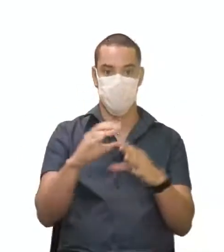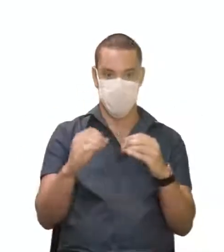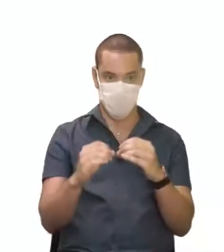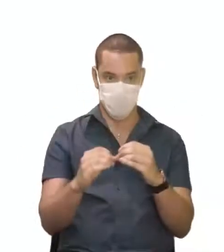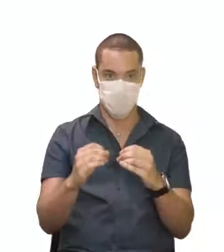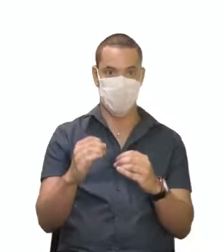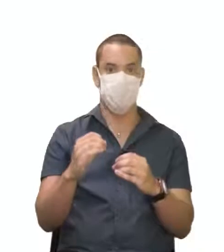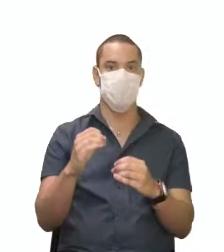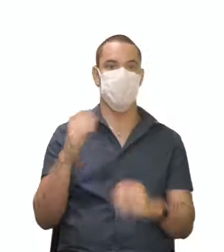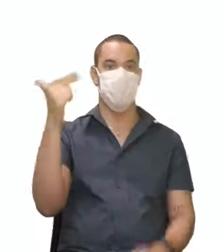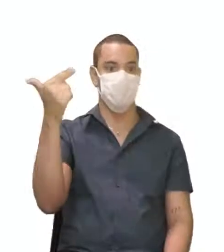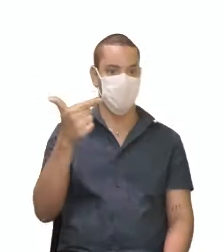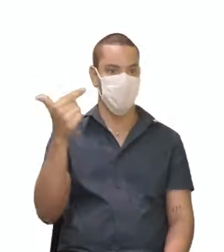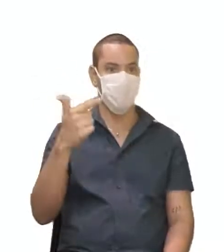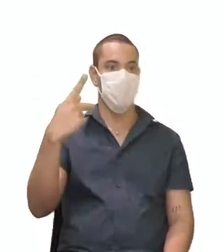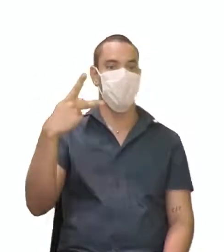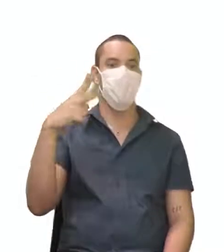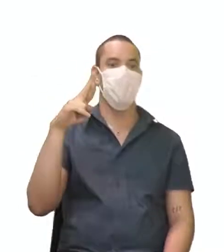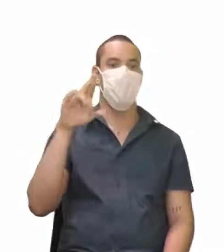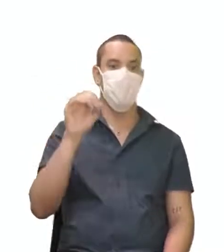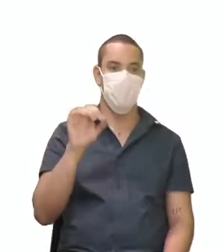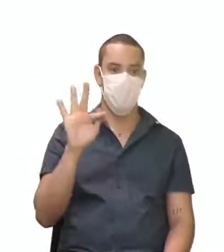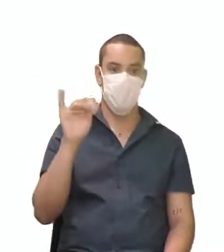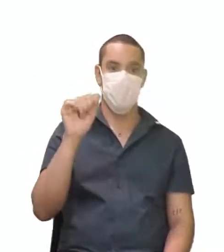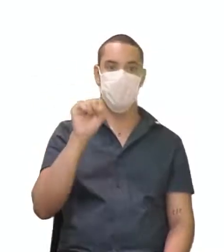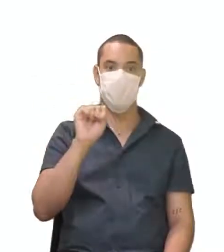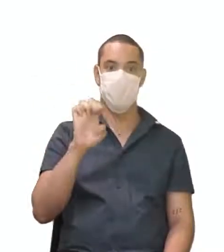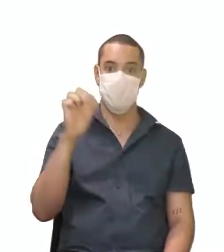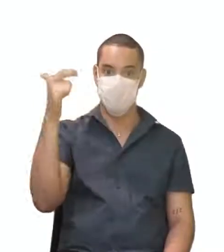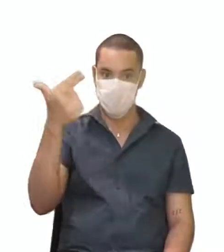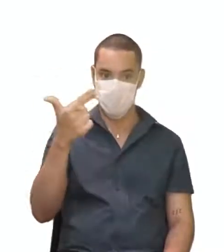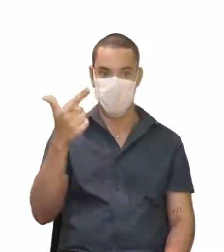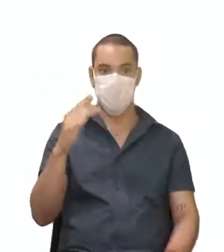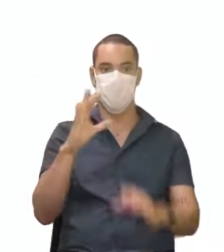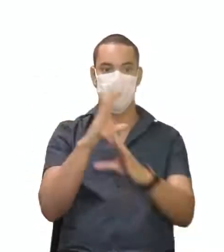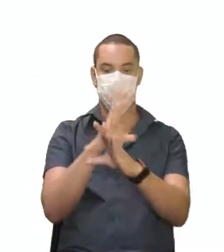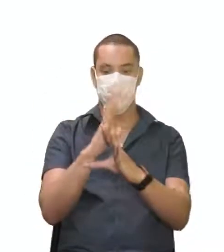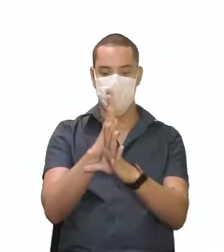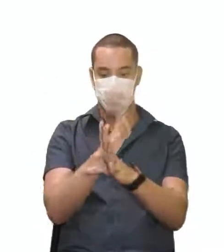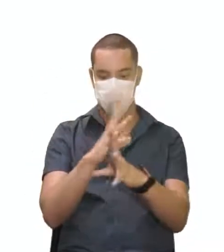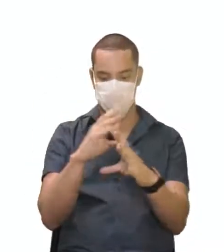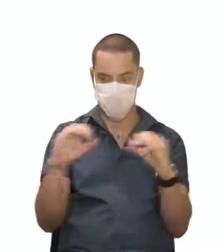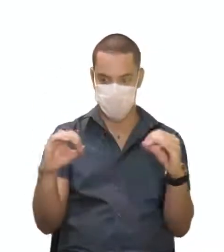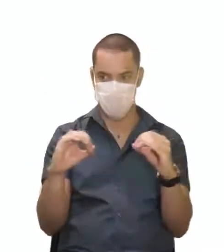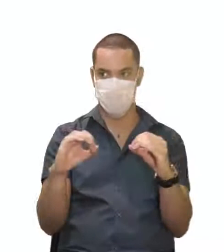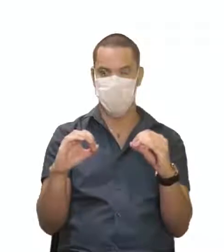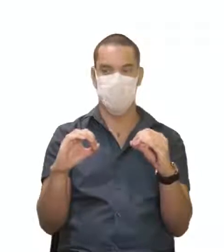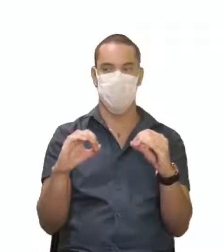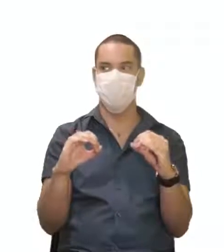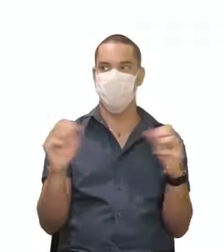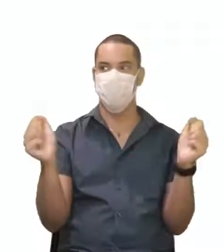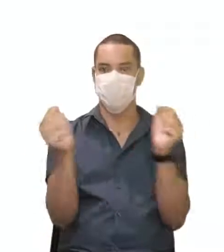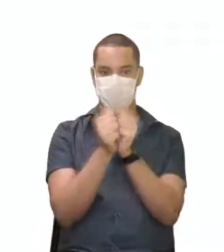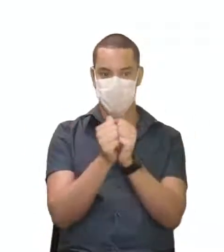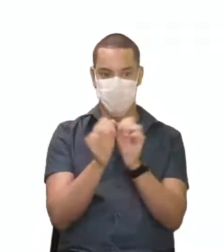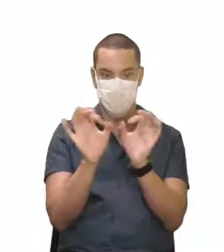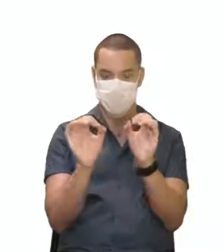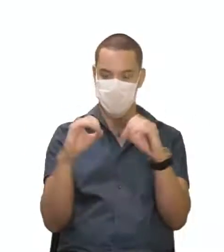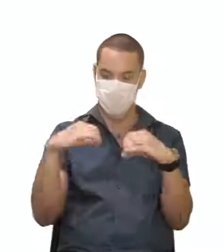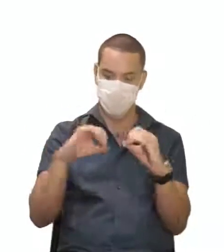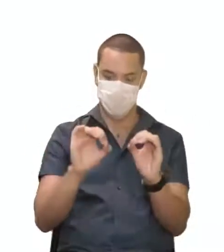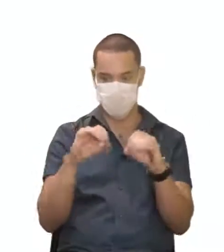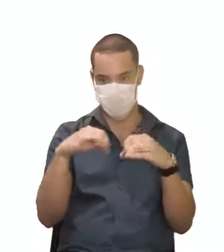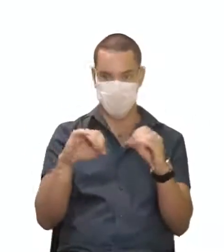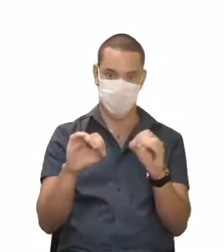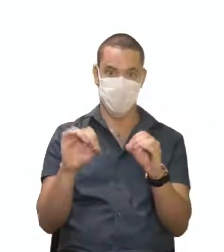Prófase 2. Prof, vai começar tudo de novo? Vai se descondensar o núcleo, a carioteca, essa região aqui. O que